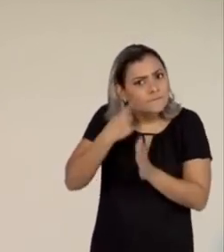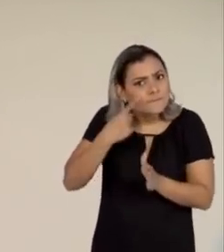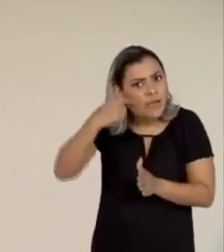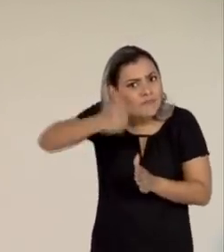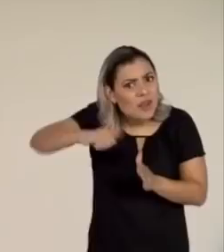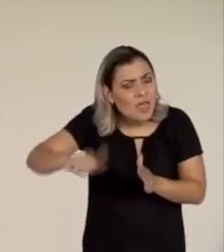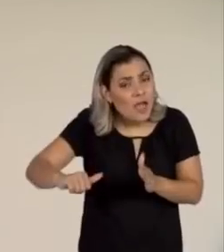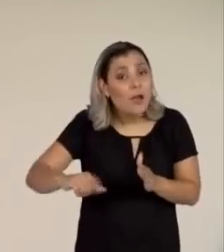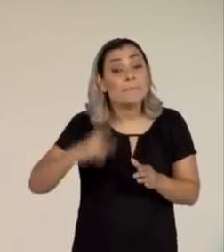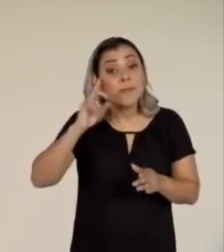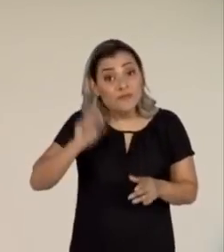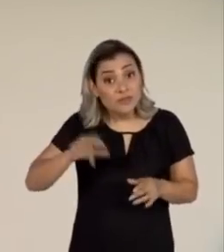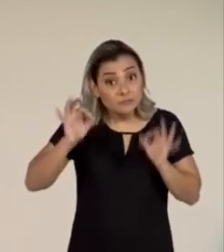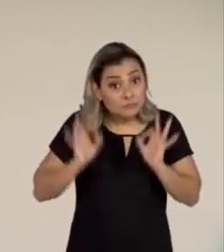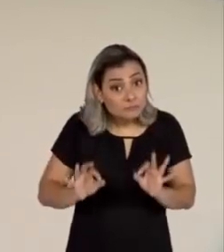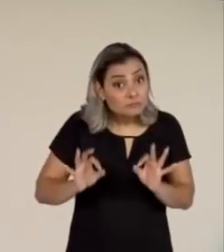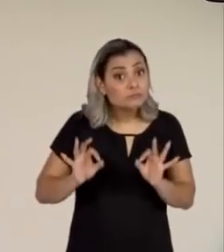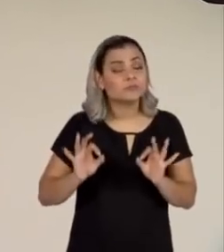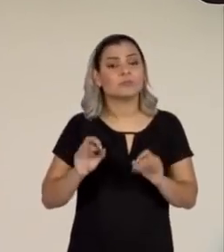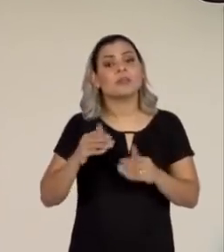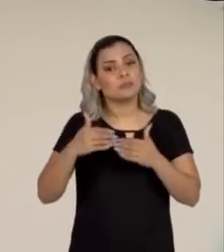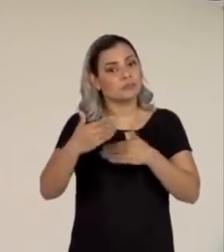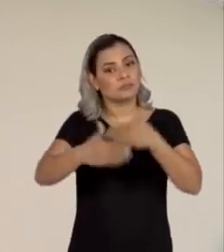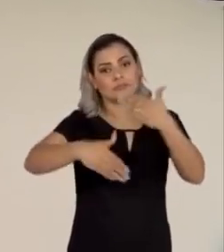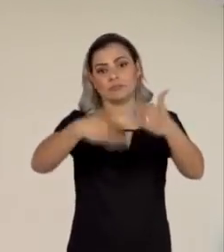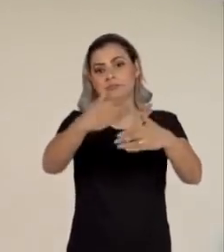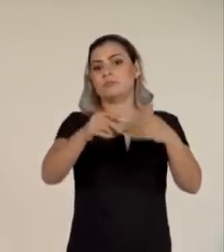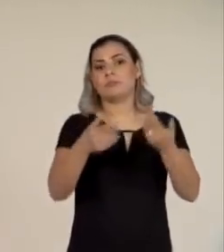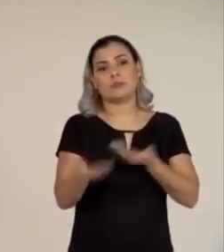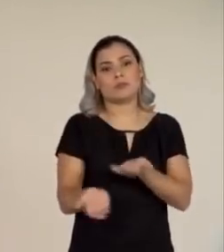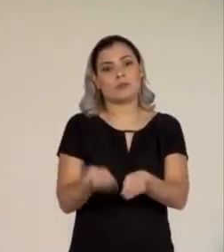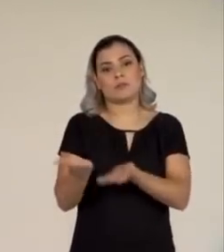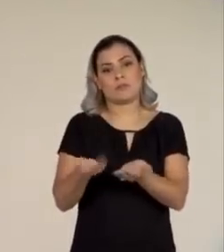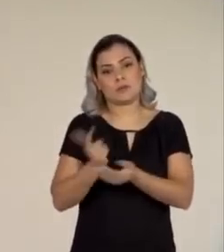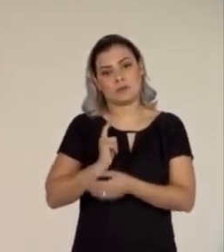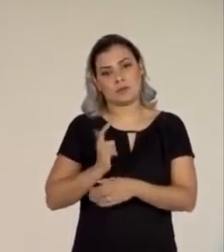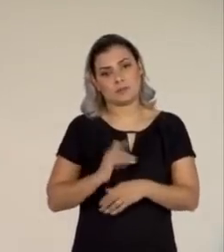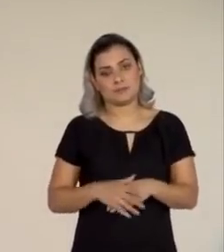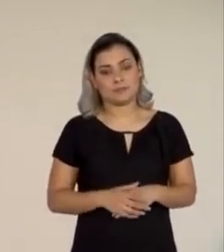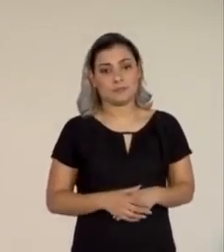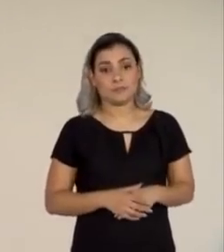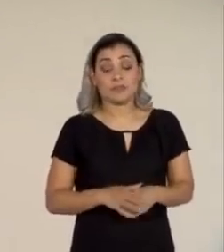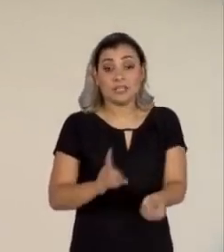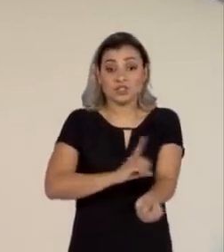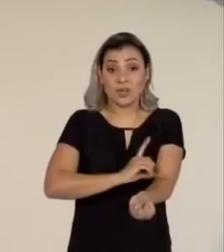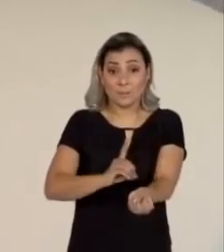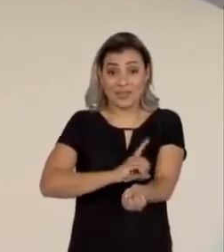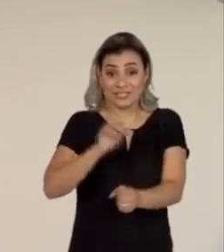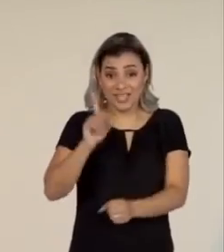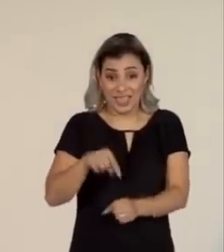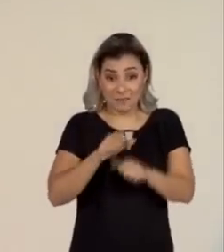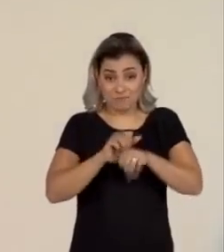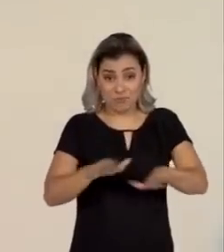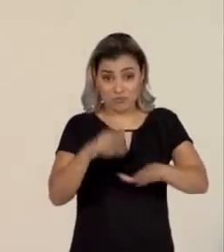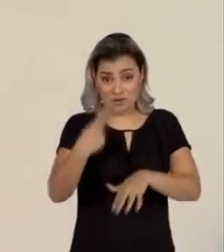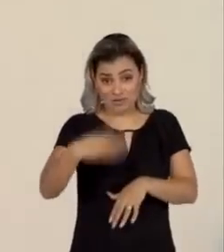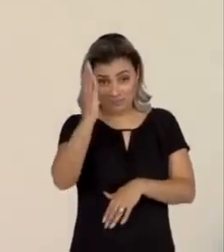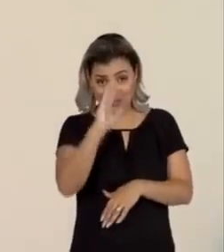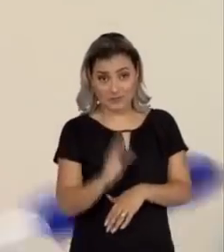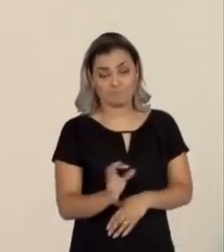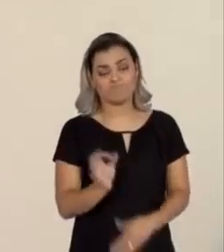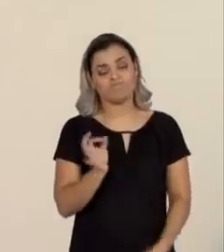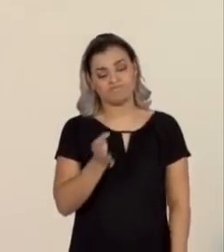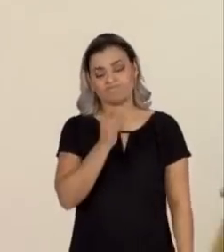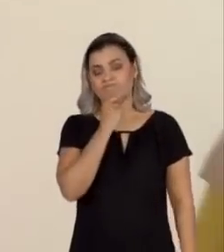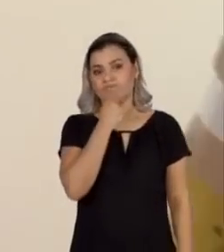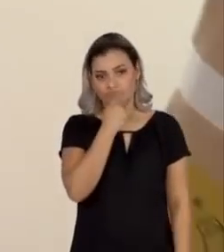exame para confirmar o diagnóstico e, a partir daí, tratar-se. O diabetes já é uma epidemia no Brasil?